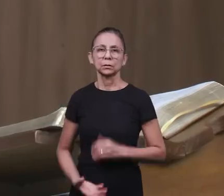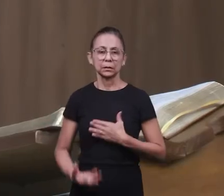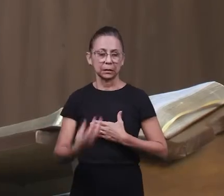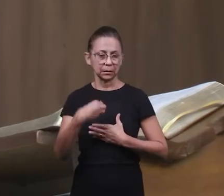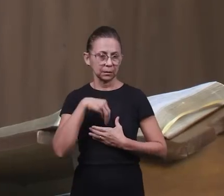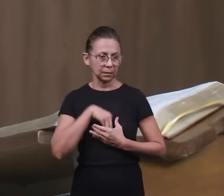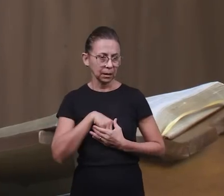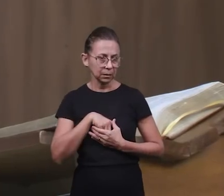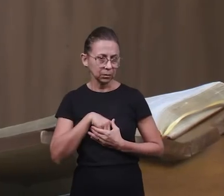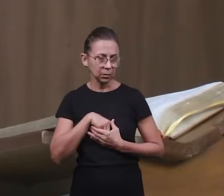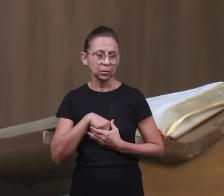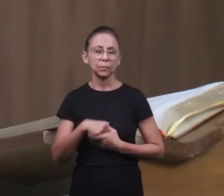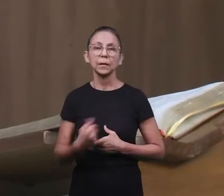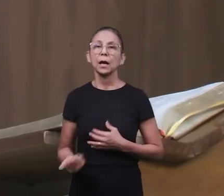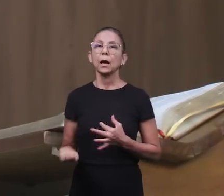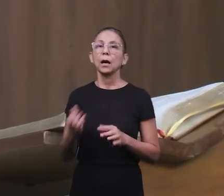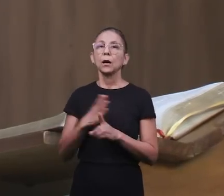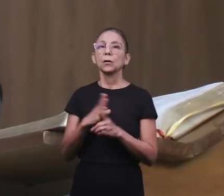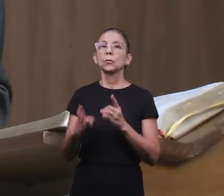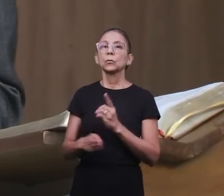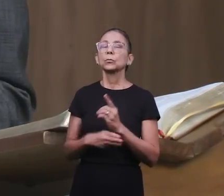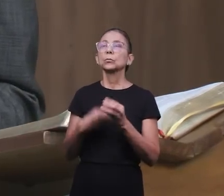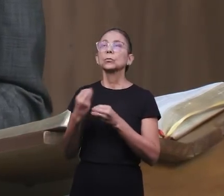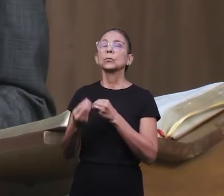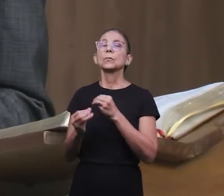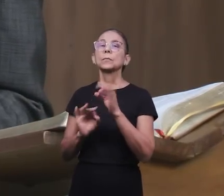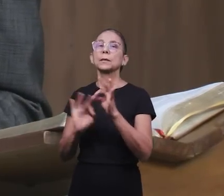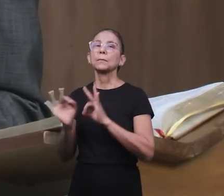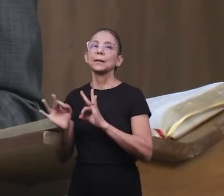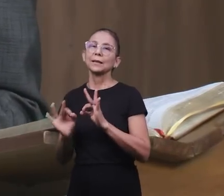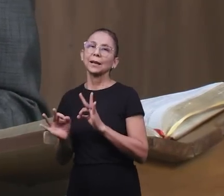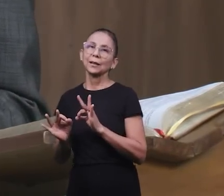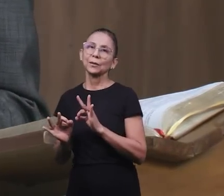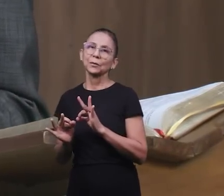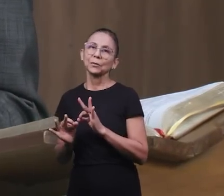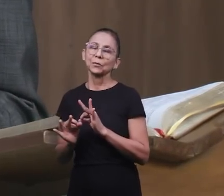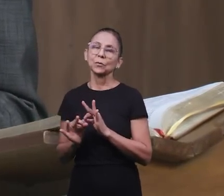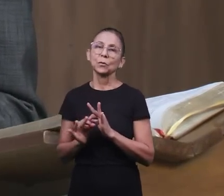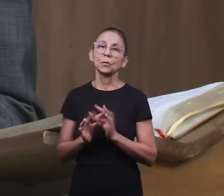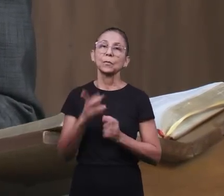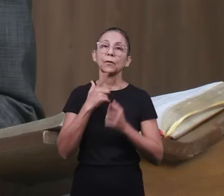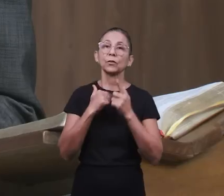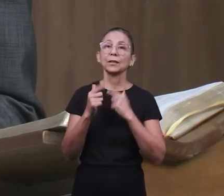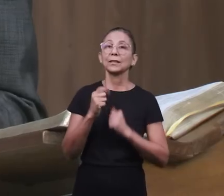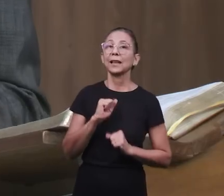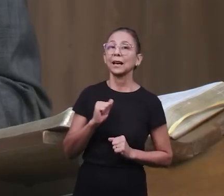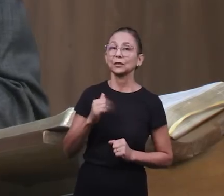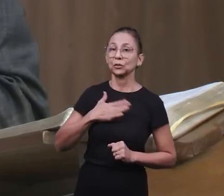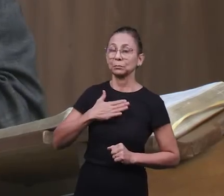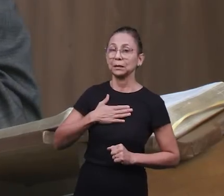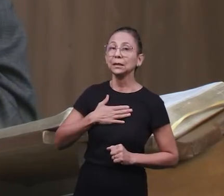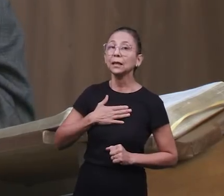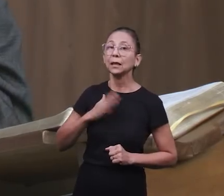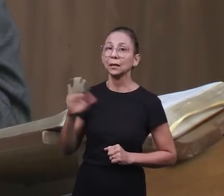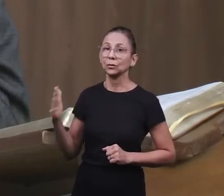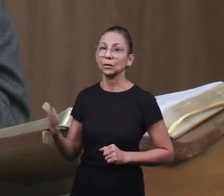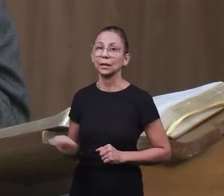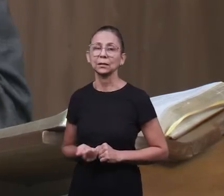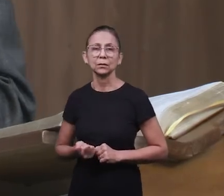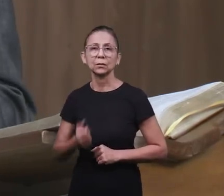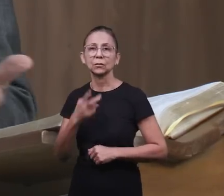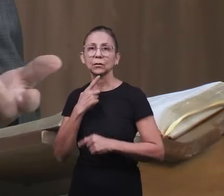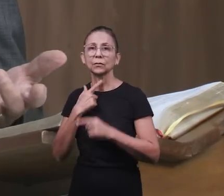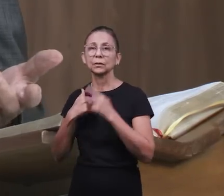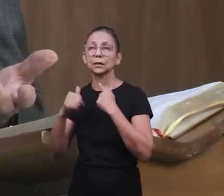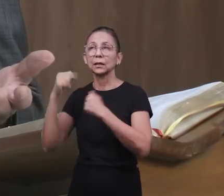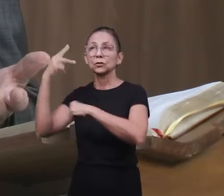O culto, ele não é feito conforme a vontade do adorador, mas é conforme quer aquele que é adorado,